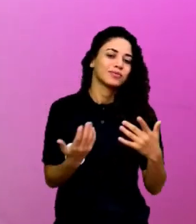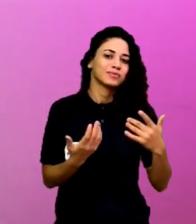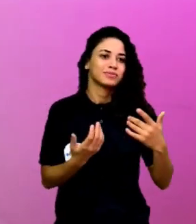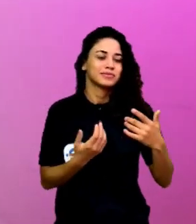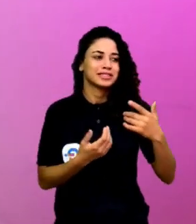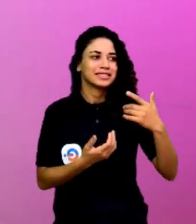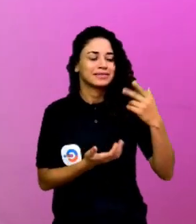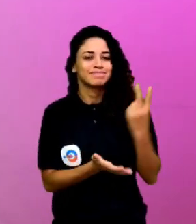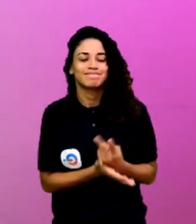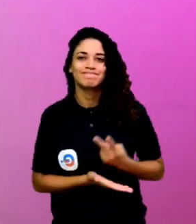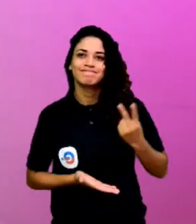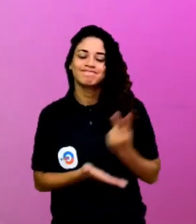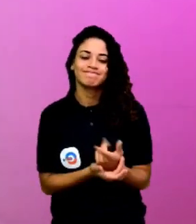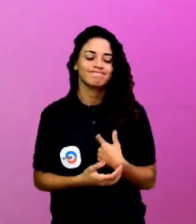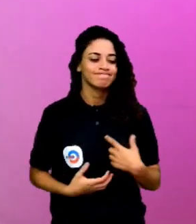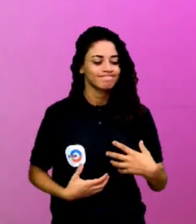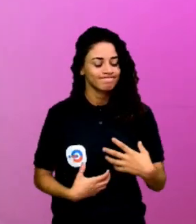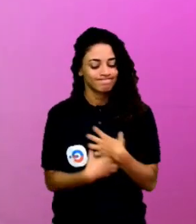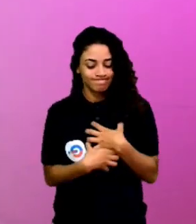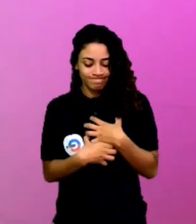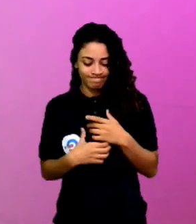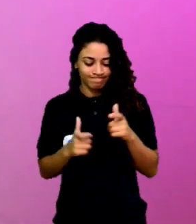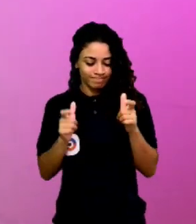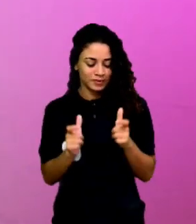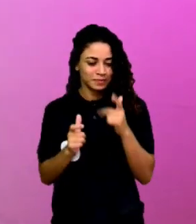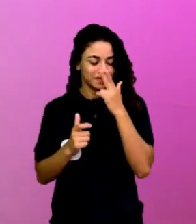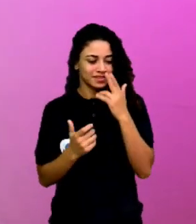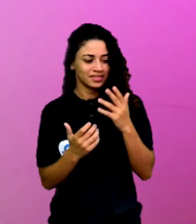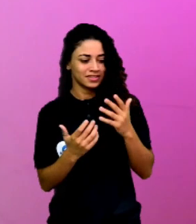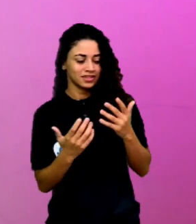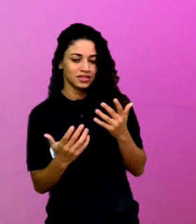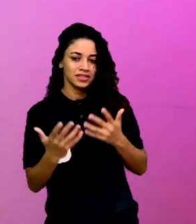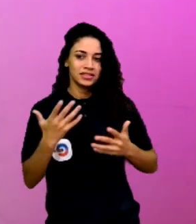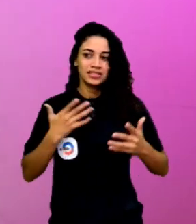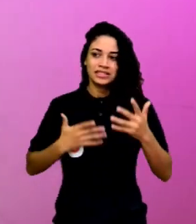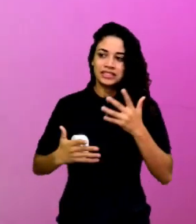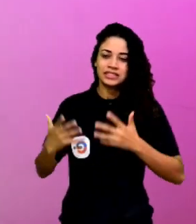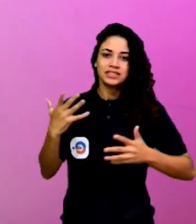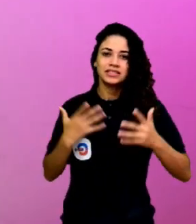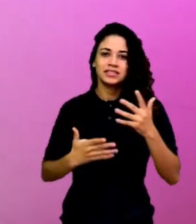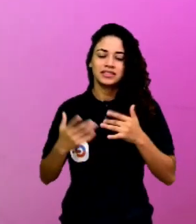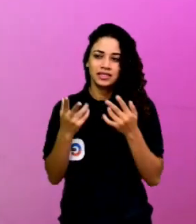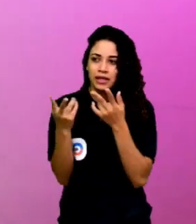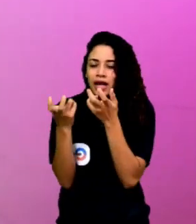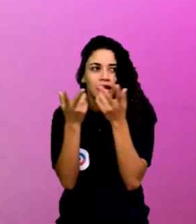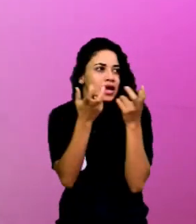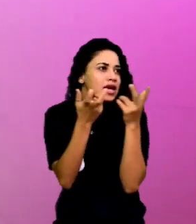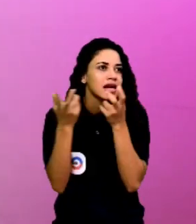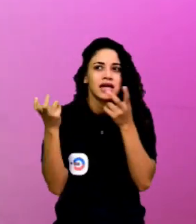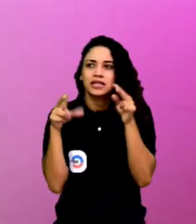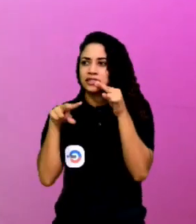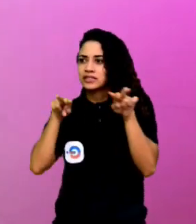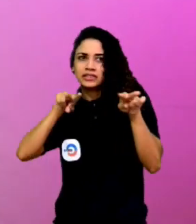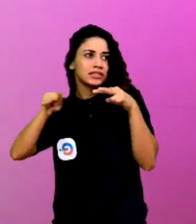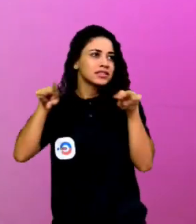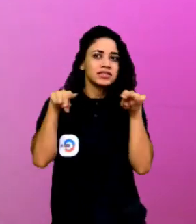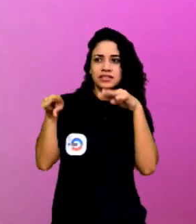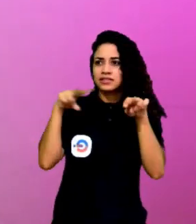me sinto nesse lugar de intimidação, de estar verificando se todo mundo ao meu